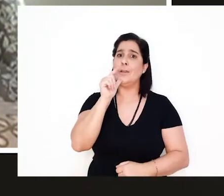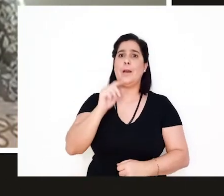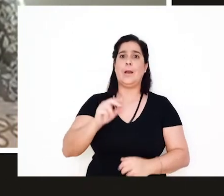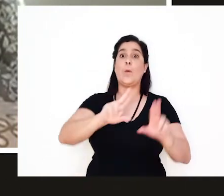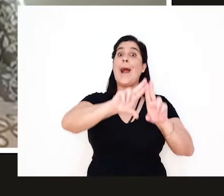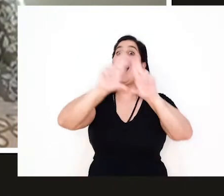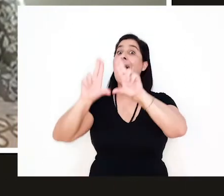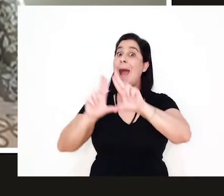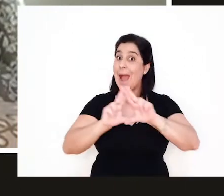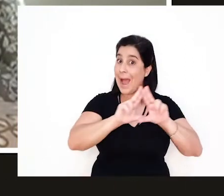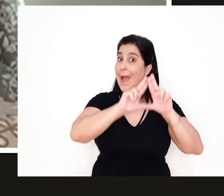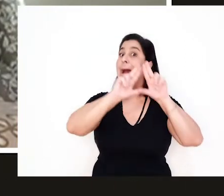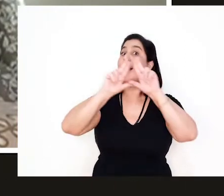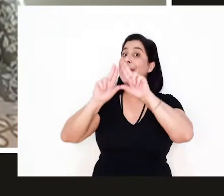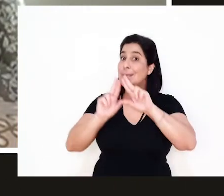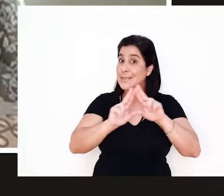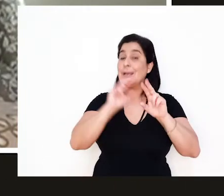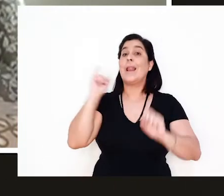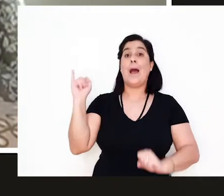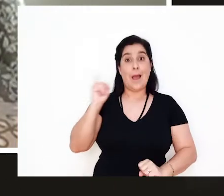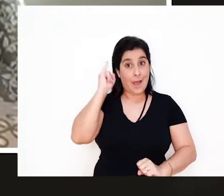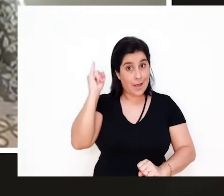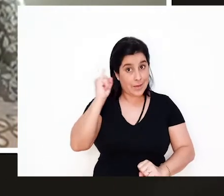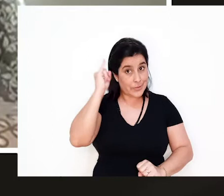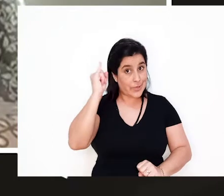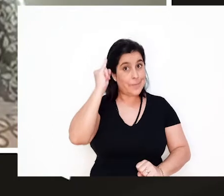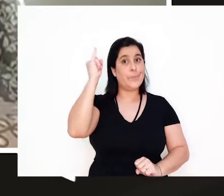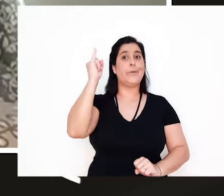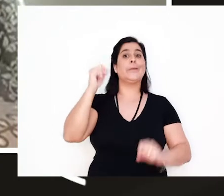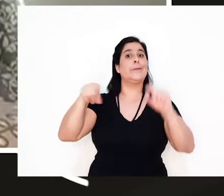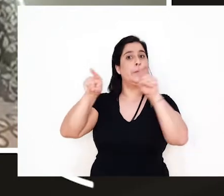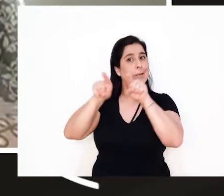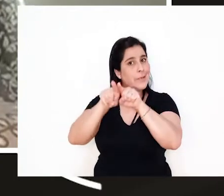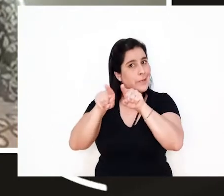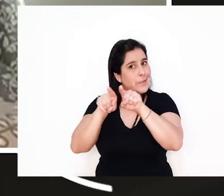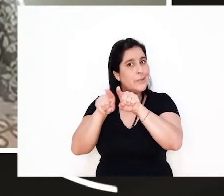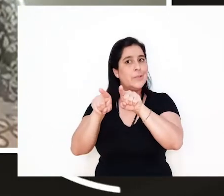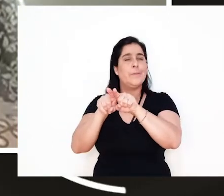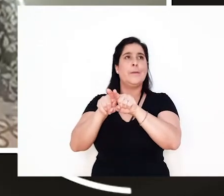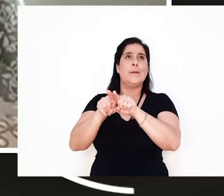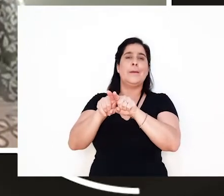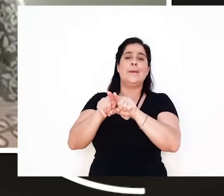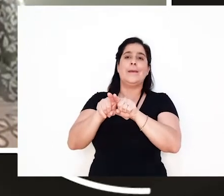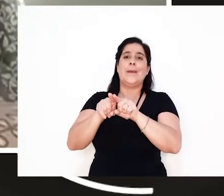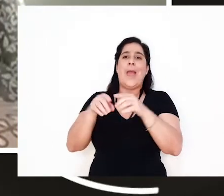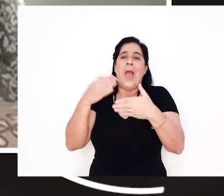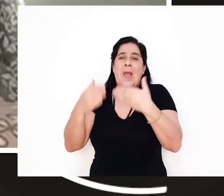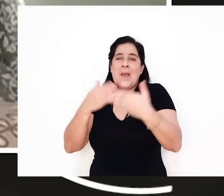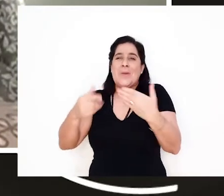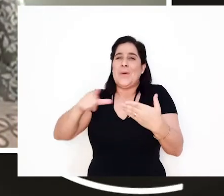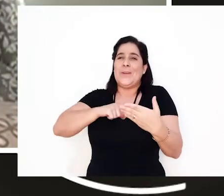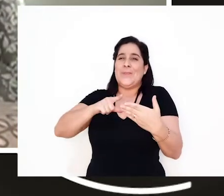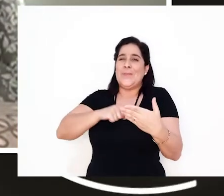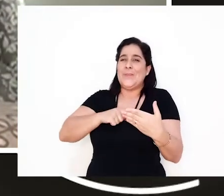a reciclagem, né? É algo que o Mau, né, o pai da Manu, ele nos ensinou muito bem, não só a mim, mas a ela